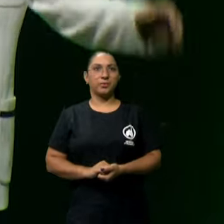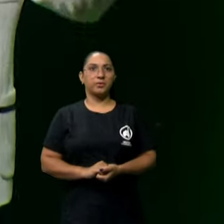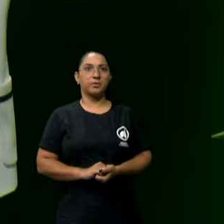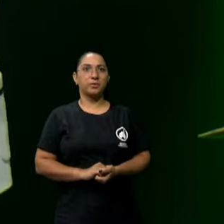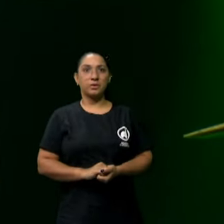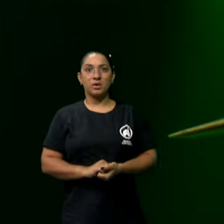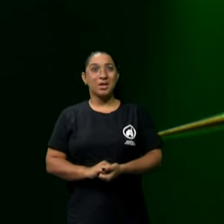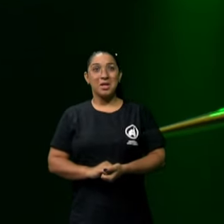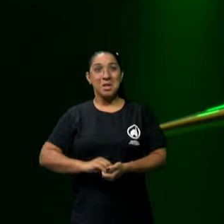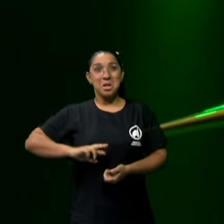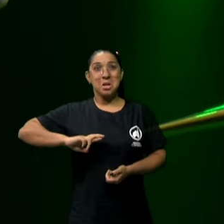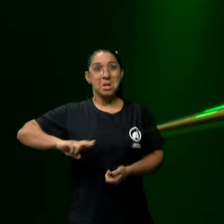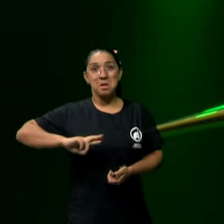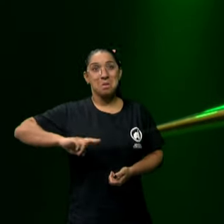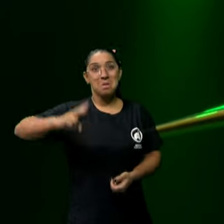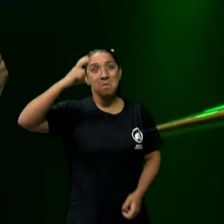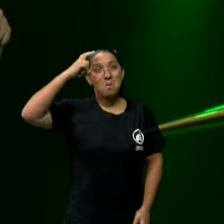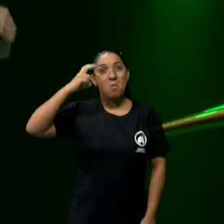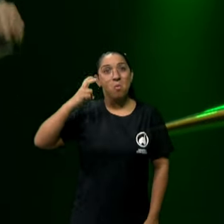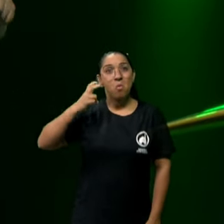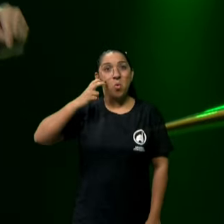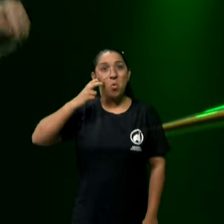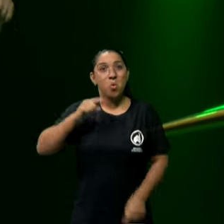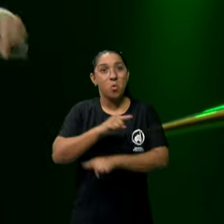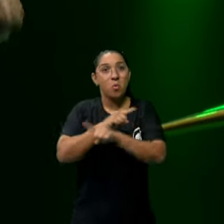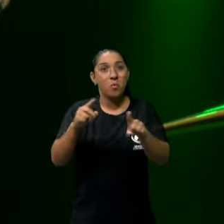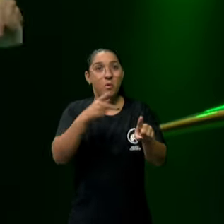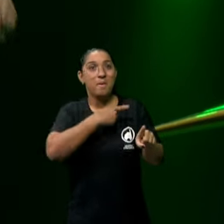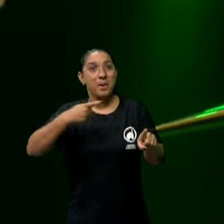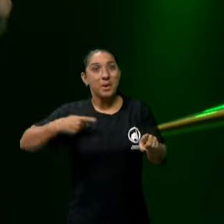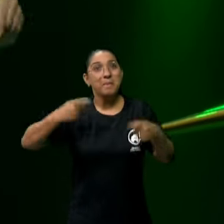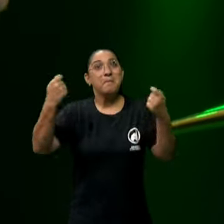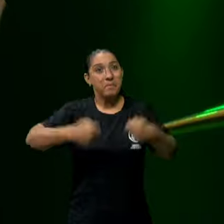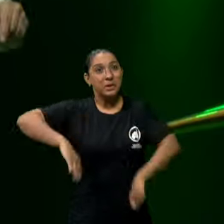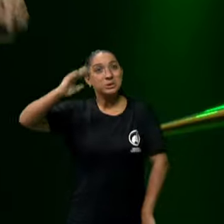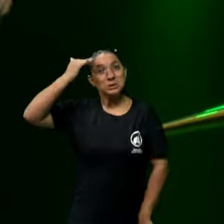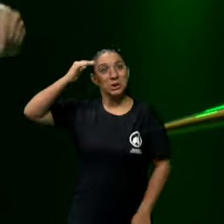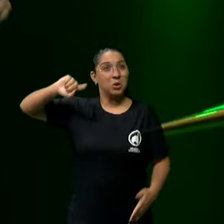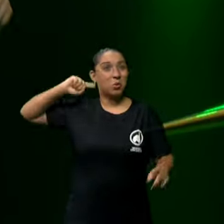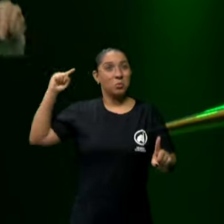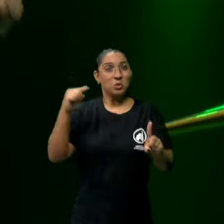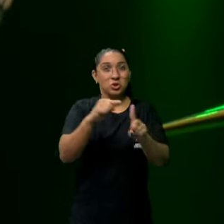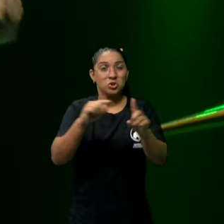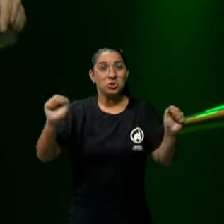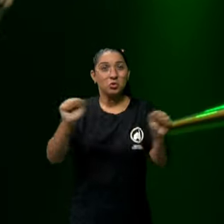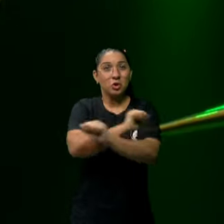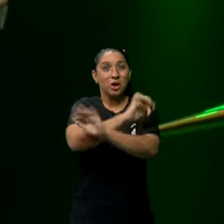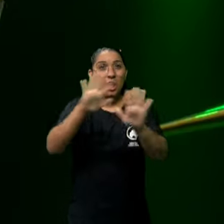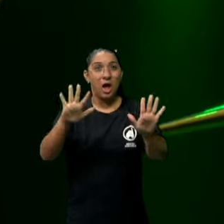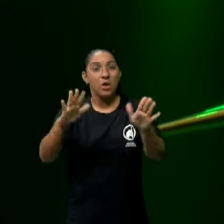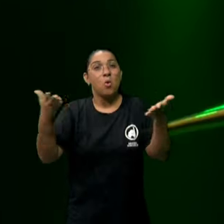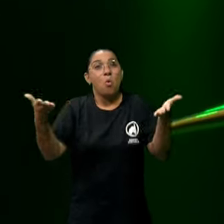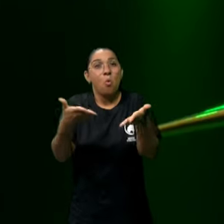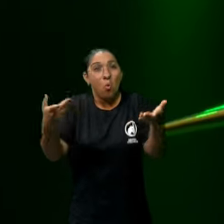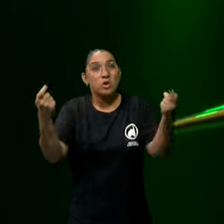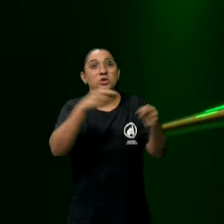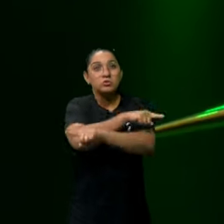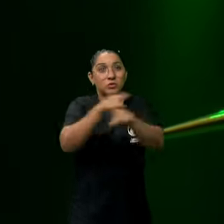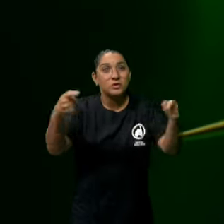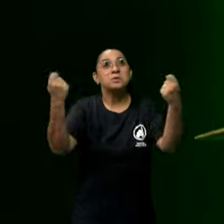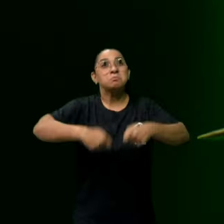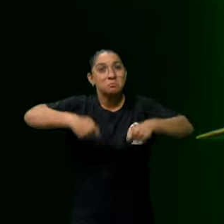isto não é cultura pastores Vocês precisam encarnar você precisa ficar grávida nesse dia